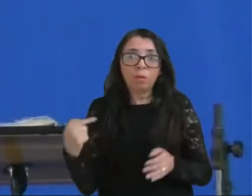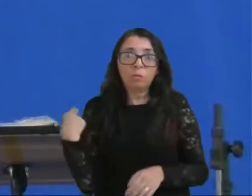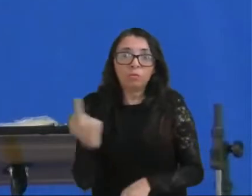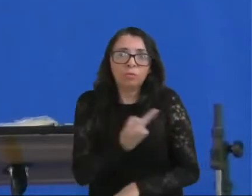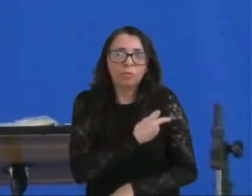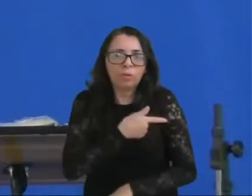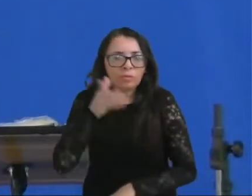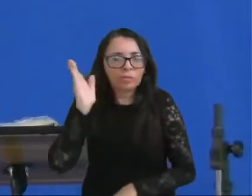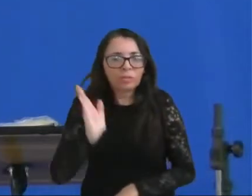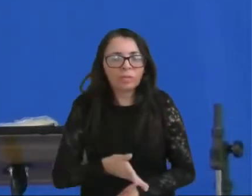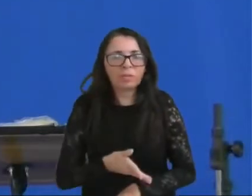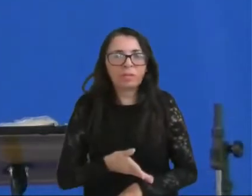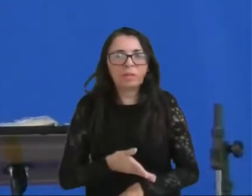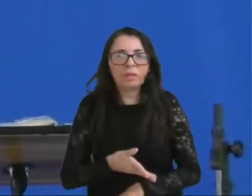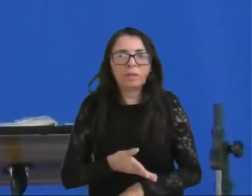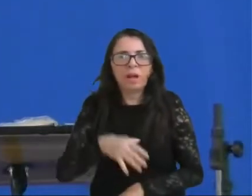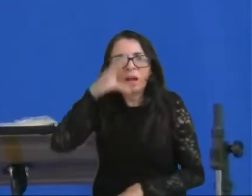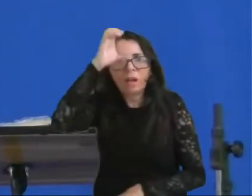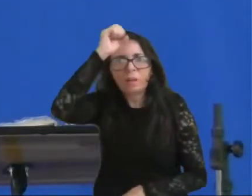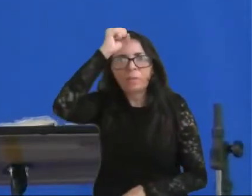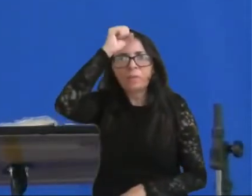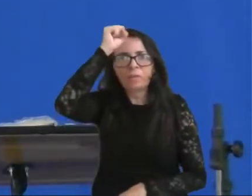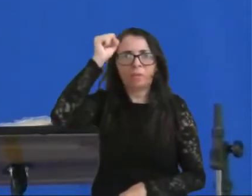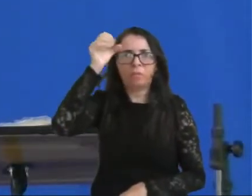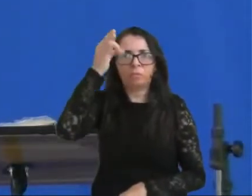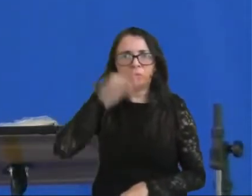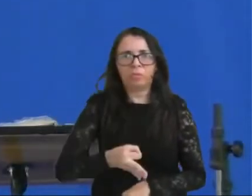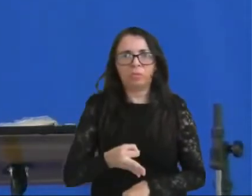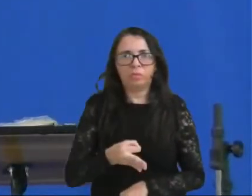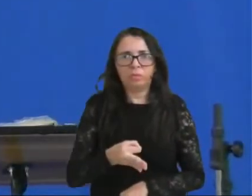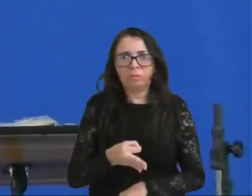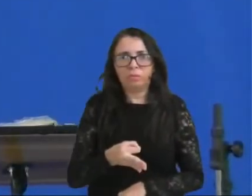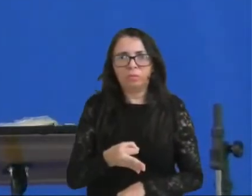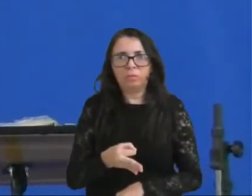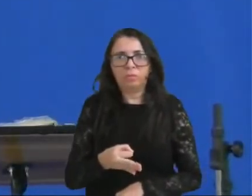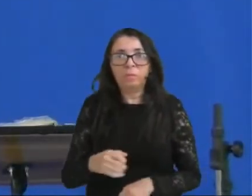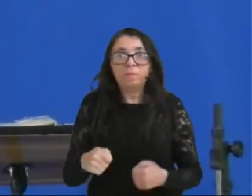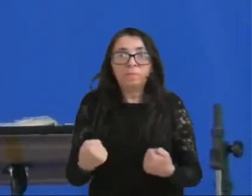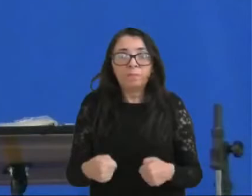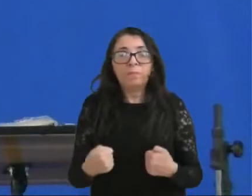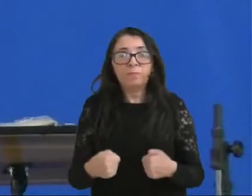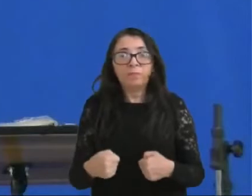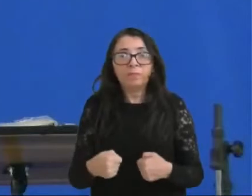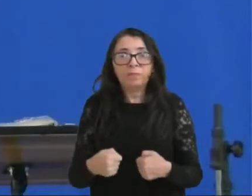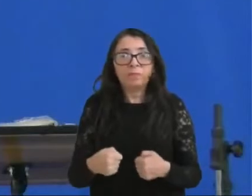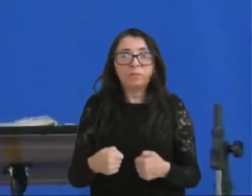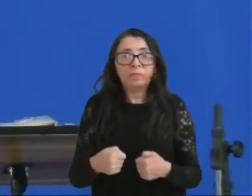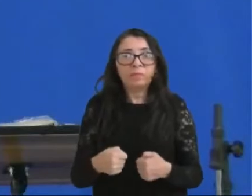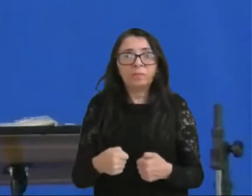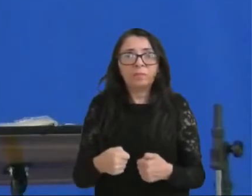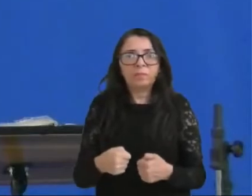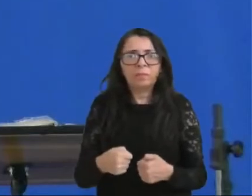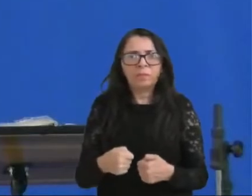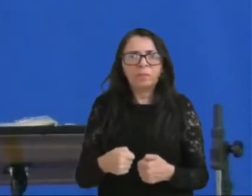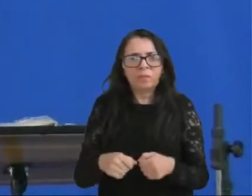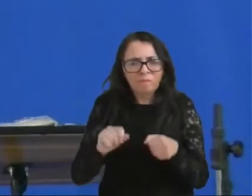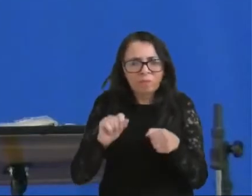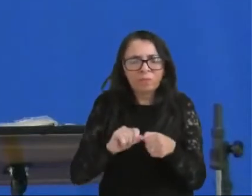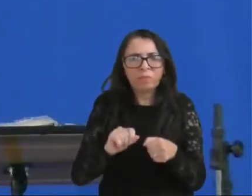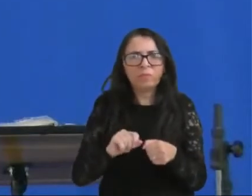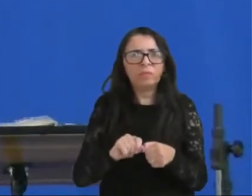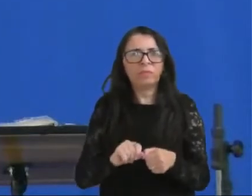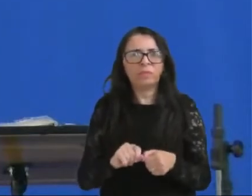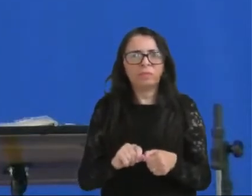Os nicolaítas pregavam uma nova visão do cristianismo. Os nicolaítas surgiu dentro da